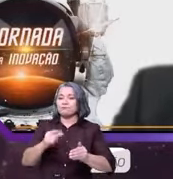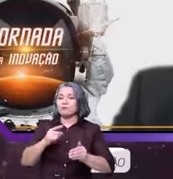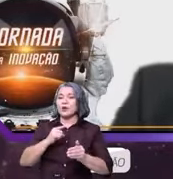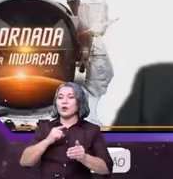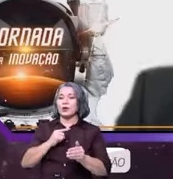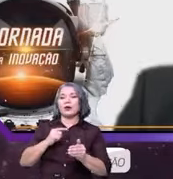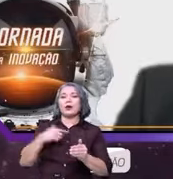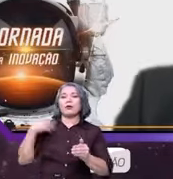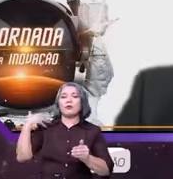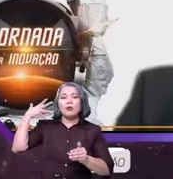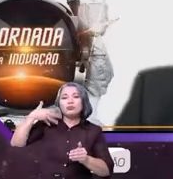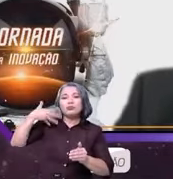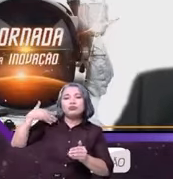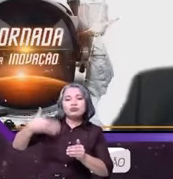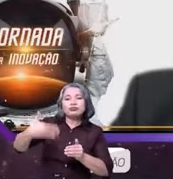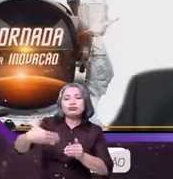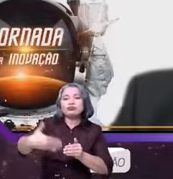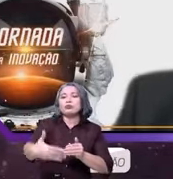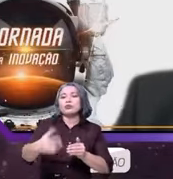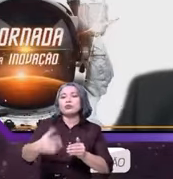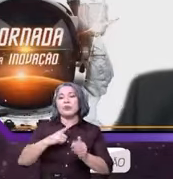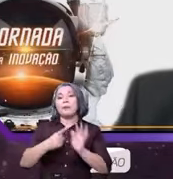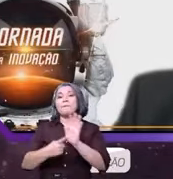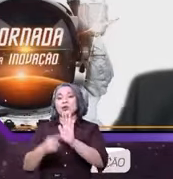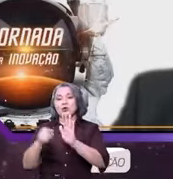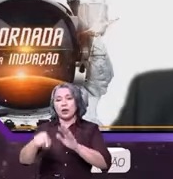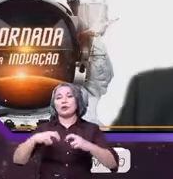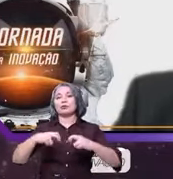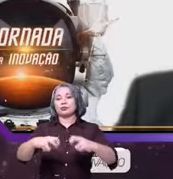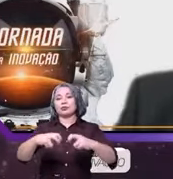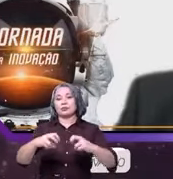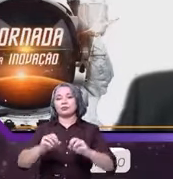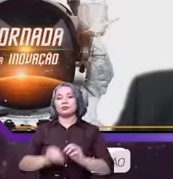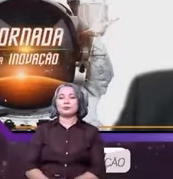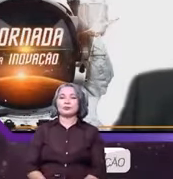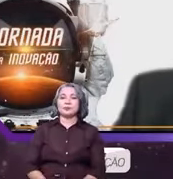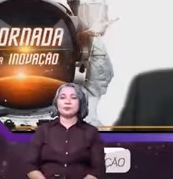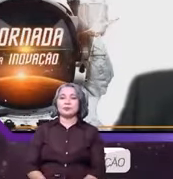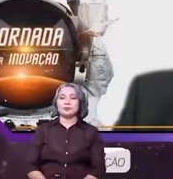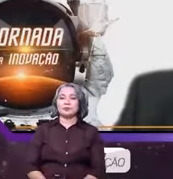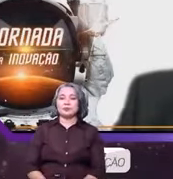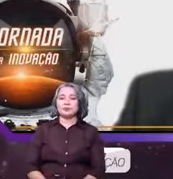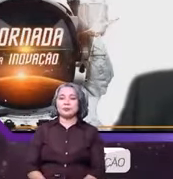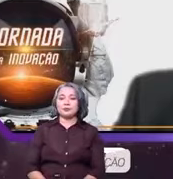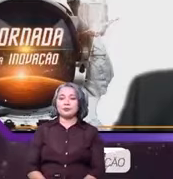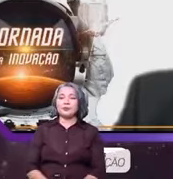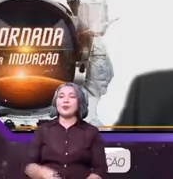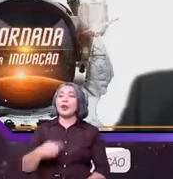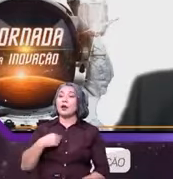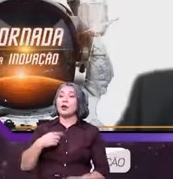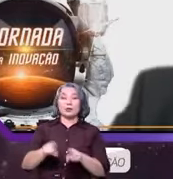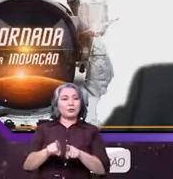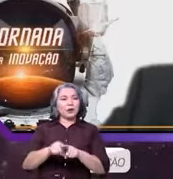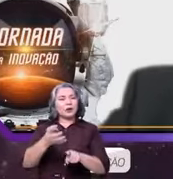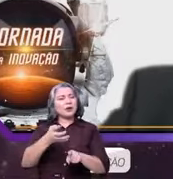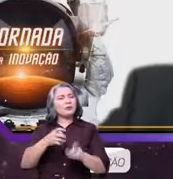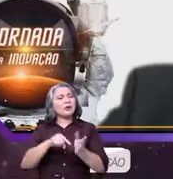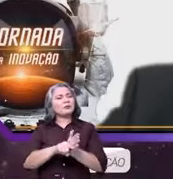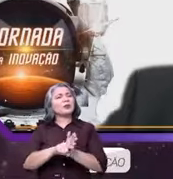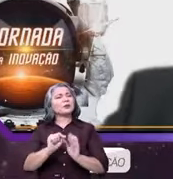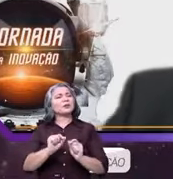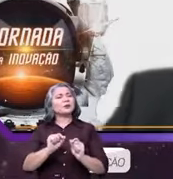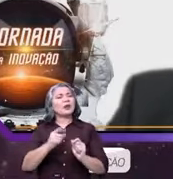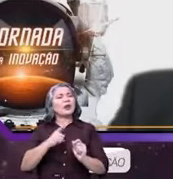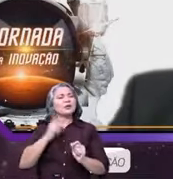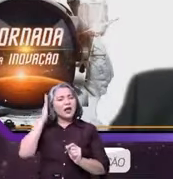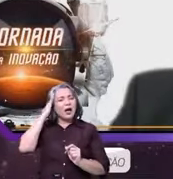trazer mais práticas disso para mostrar que isso é aplicável. Eu queria só pontuar mais um aspecto, doutor Cândido. Eu acho que o senhor